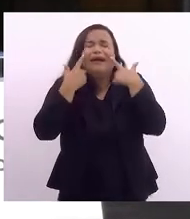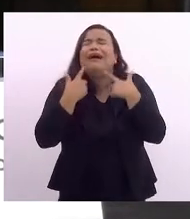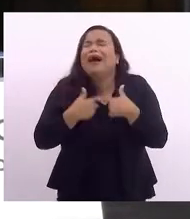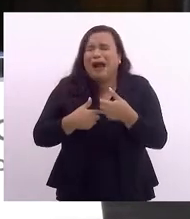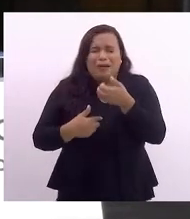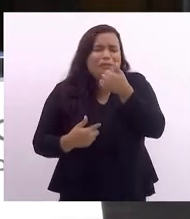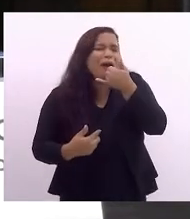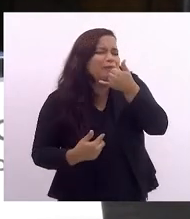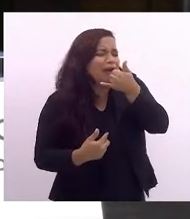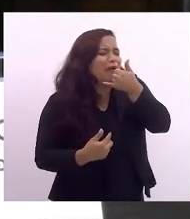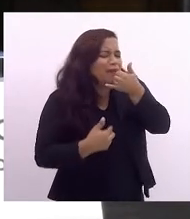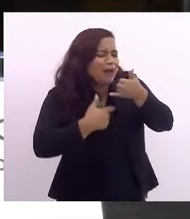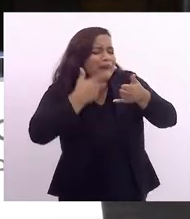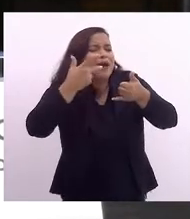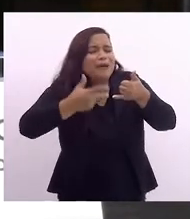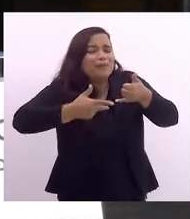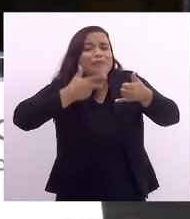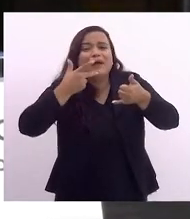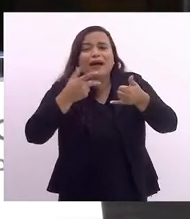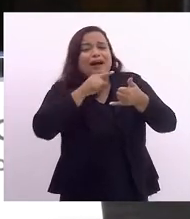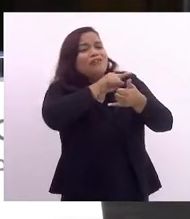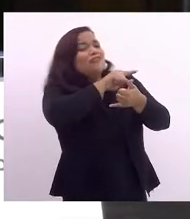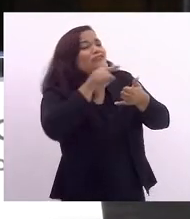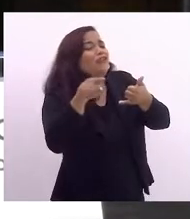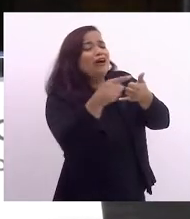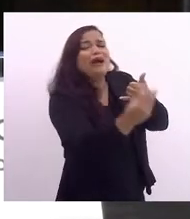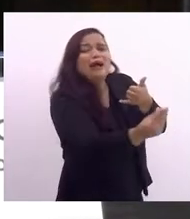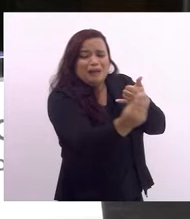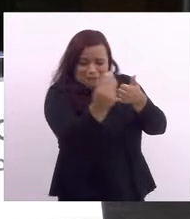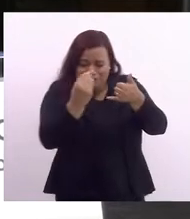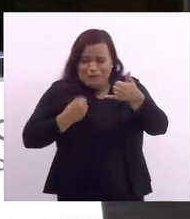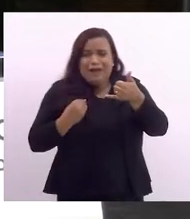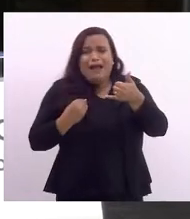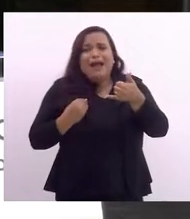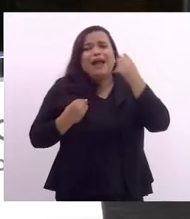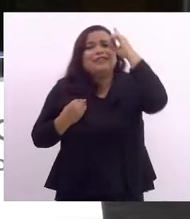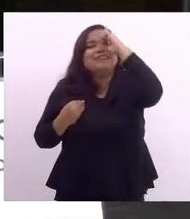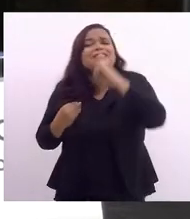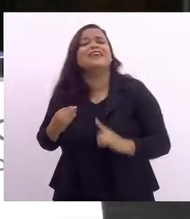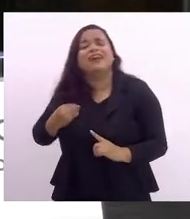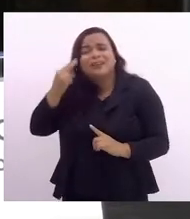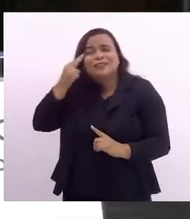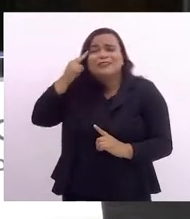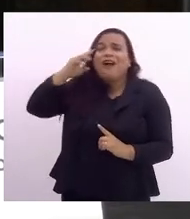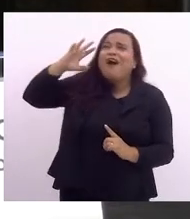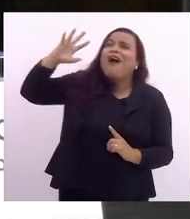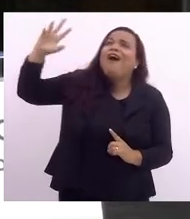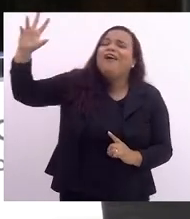áudio para nós dizendo assim: vocês me devolveram o direito de sonhar,